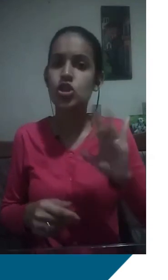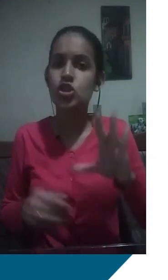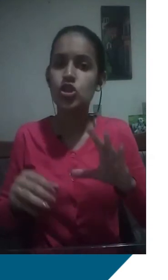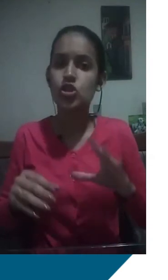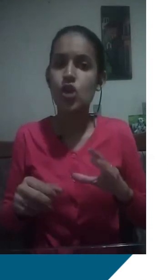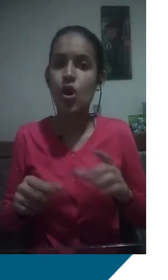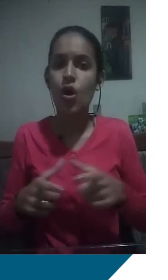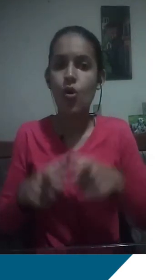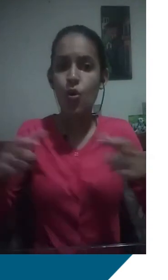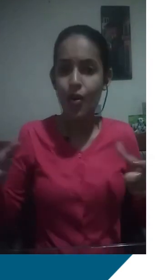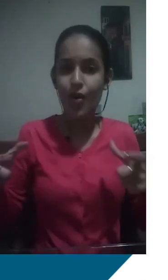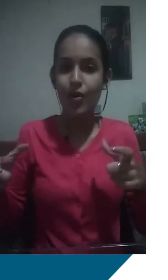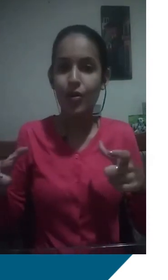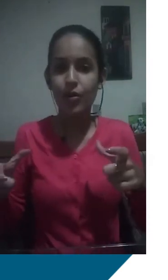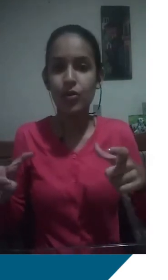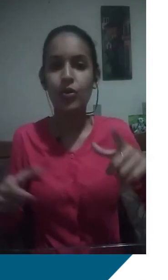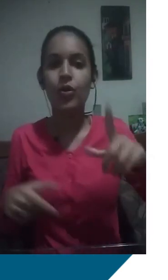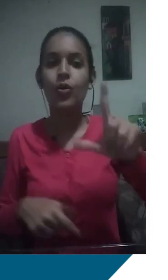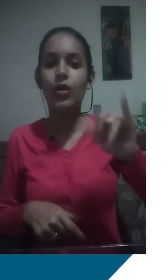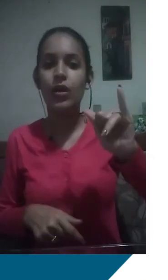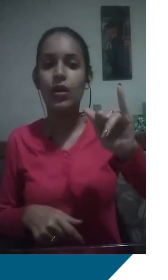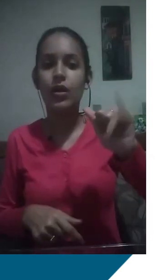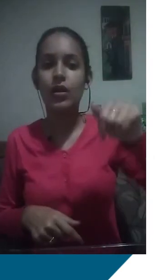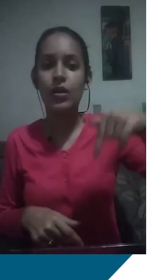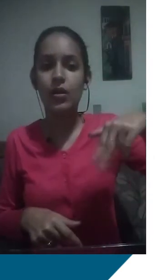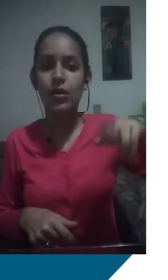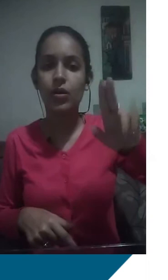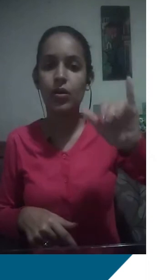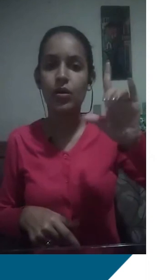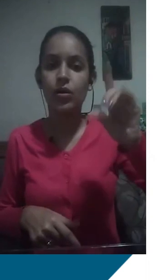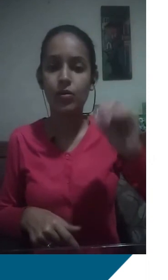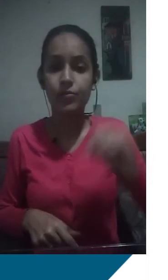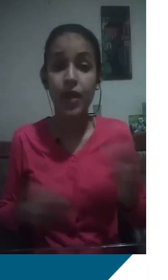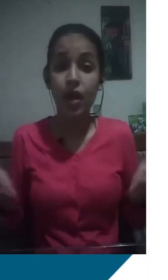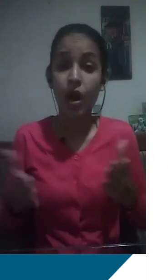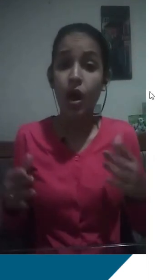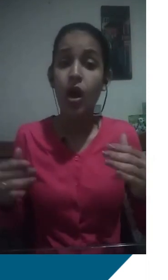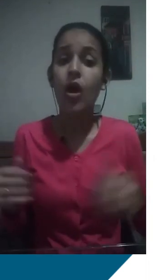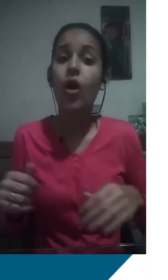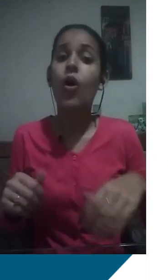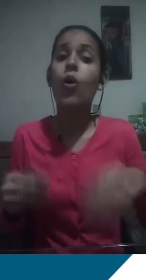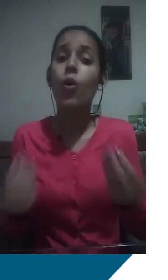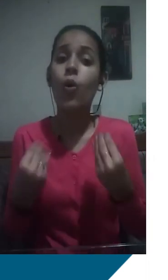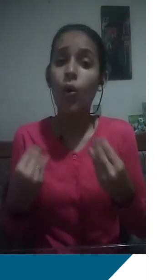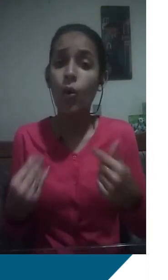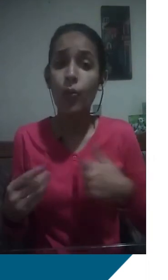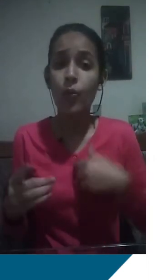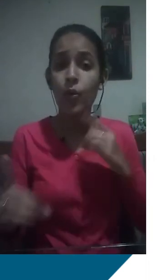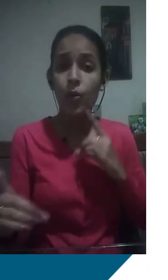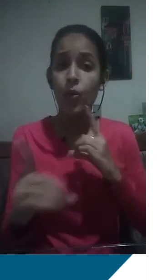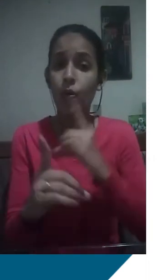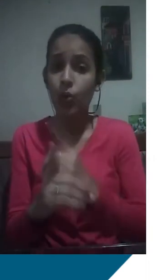Okay? Como que a gente calcula essa variação de volume? Como que a gente calcula a variação de volume do líquido? Né?